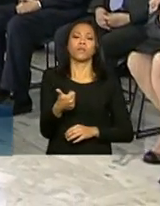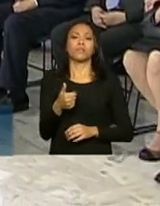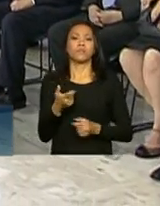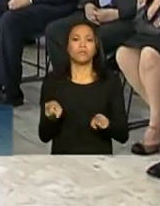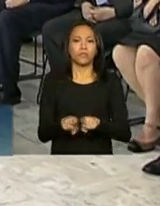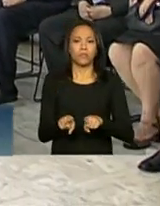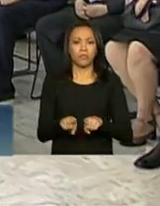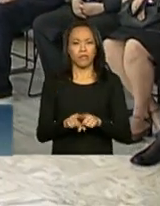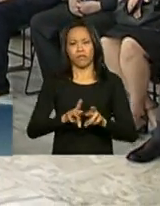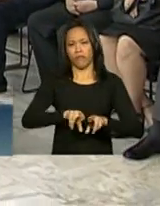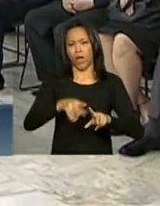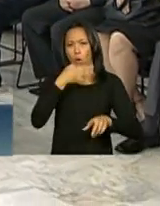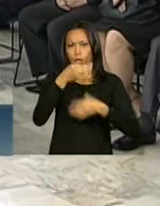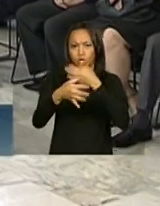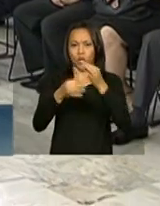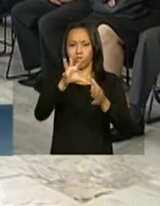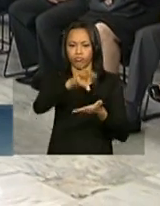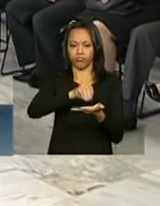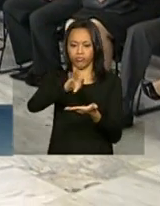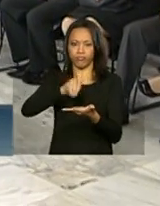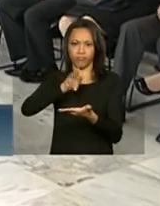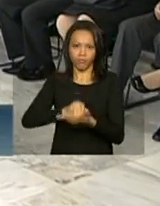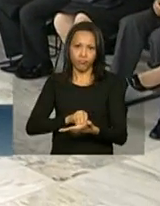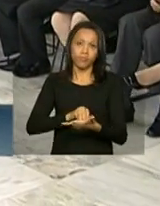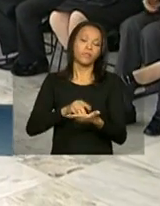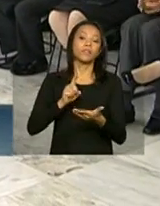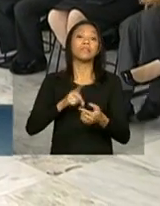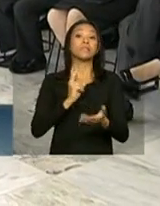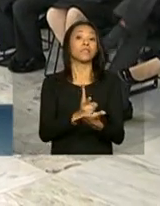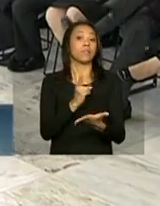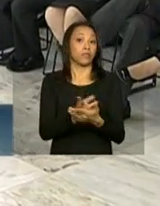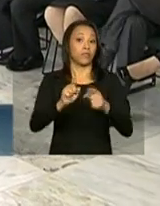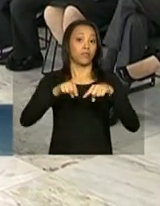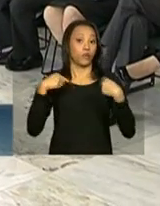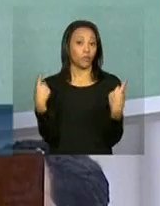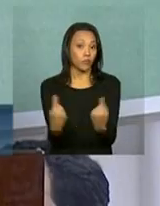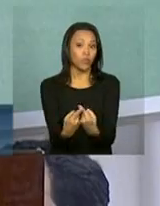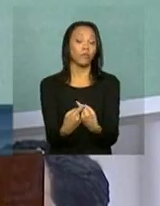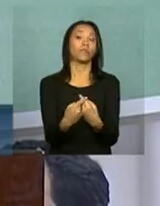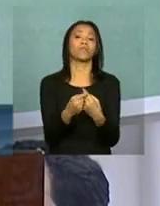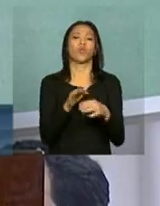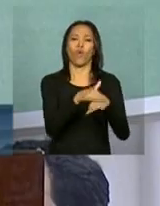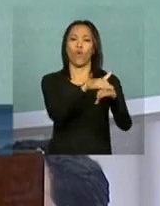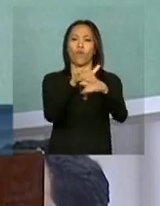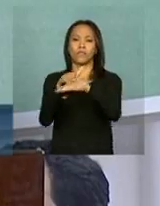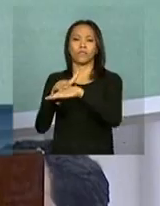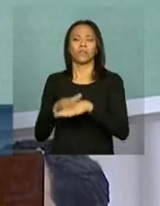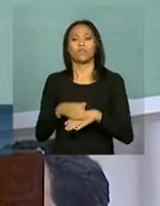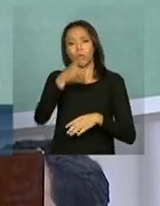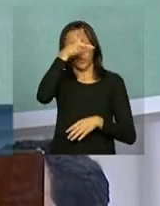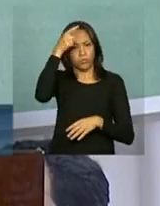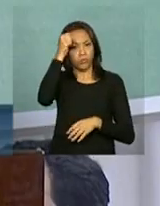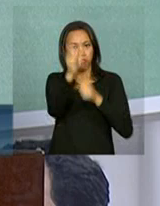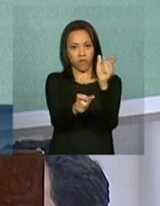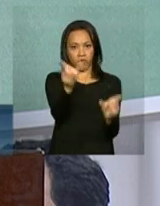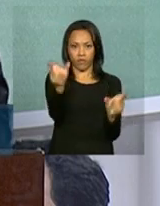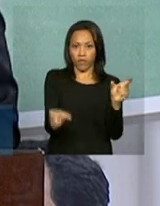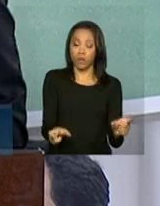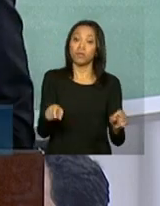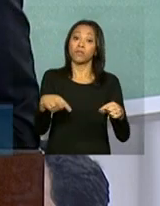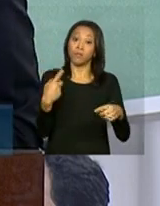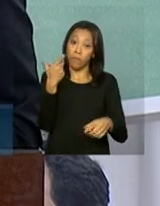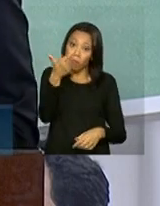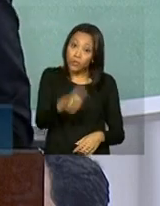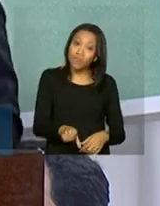acatando um conjunto de sugestões através das audiências públicas, da fala com os prefeitos. O Congresso Nacional, mais uma